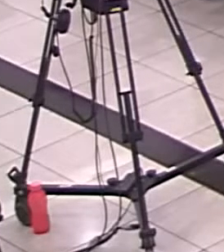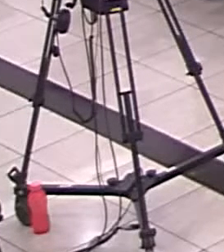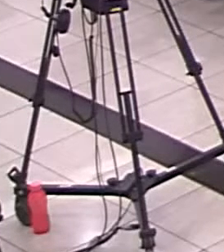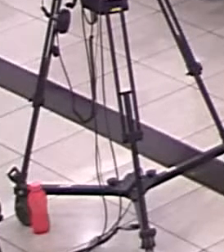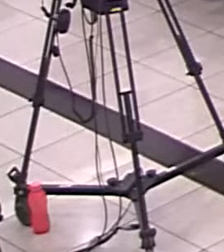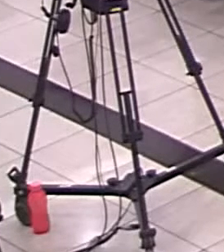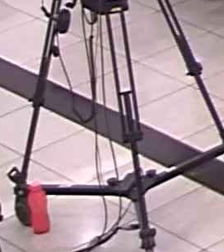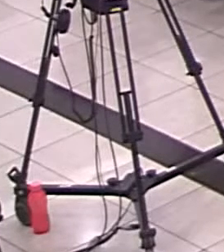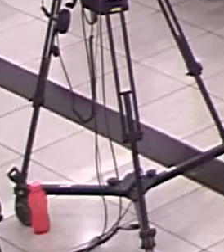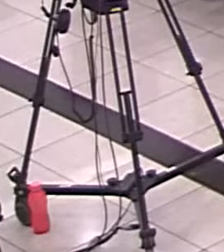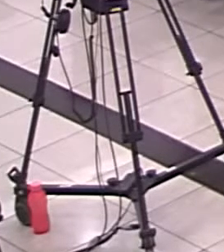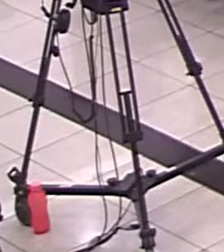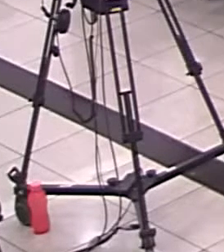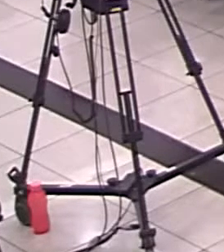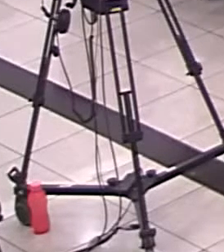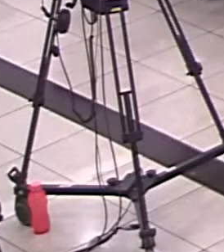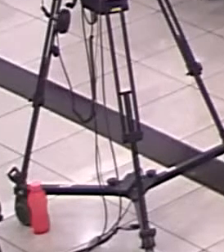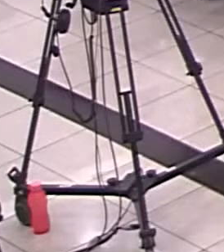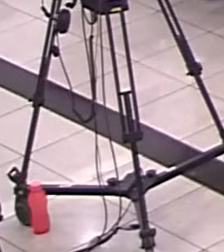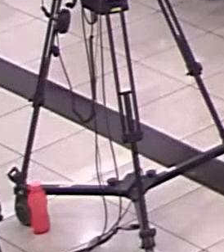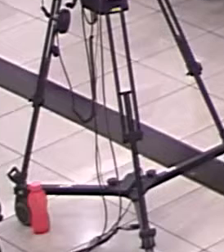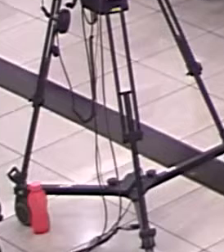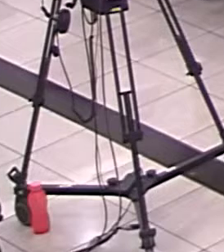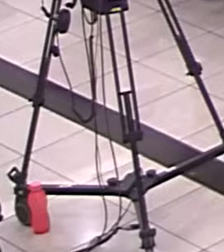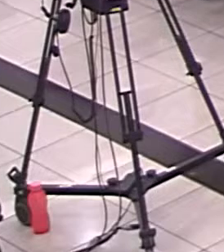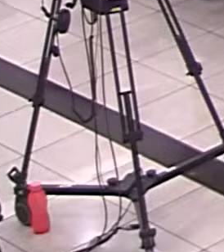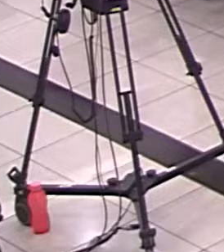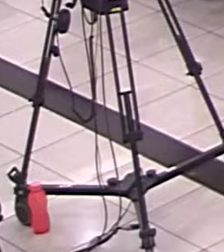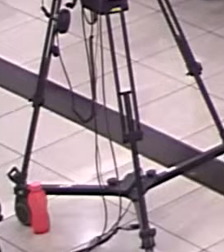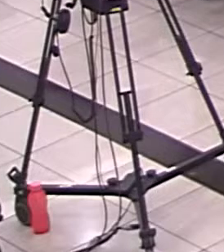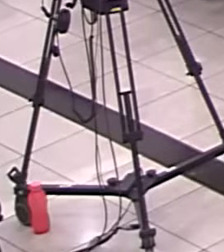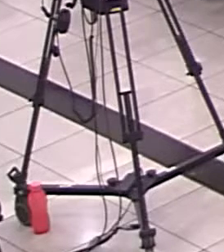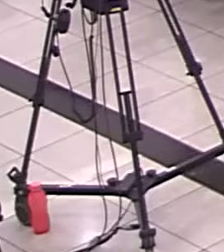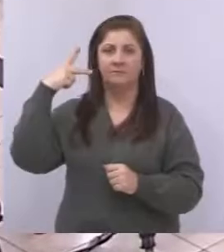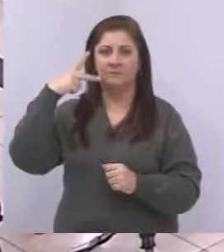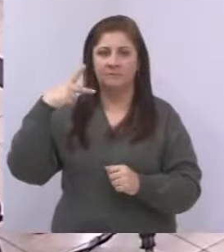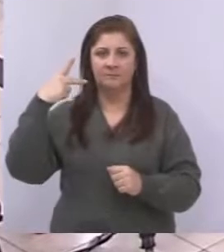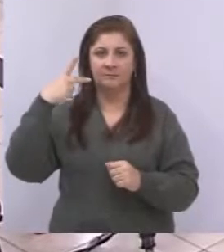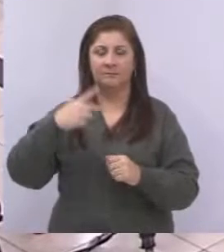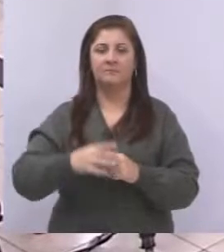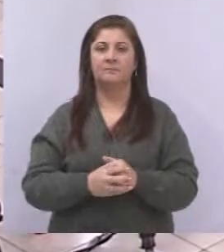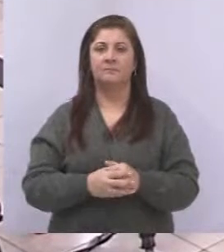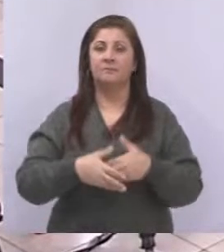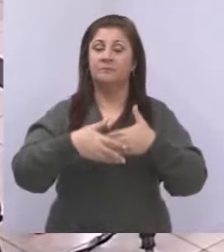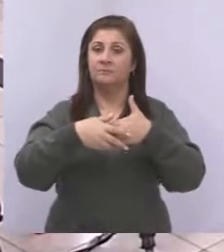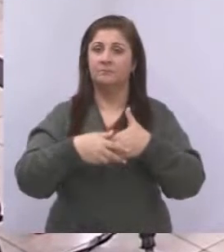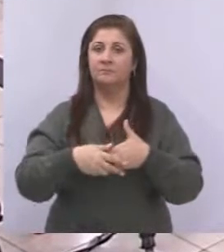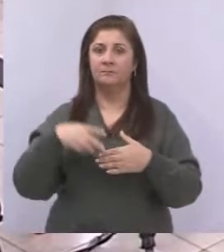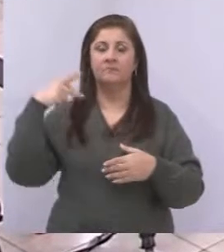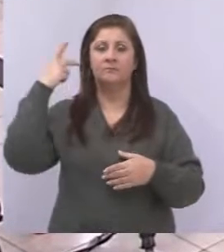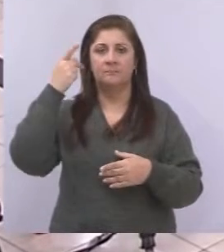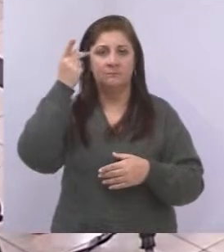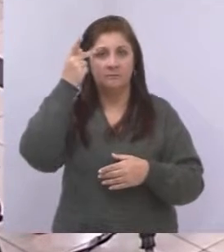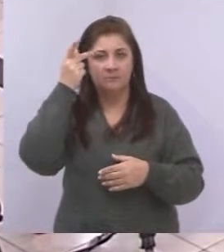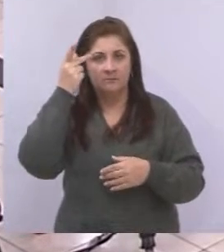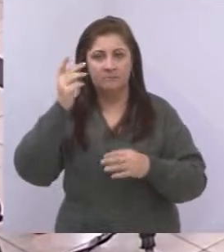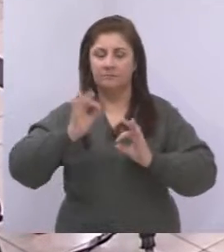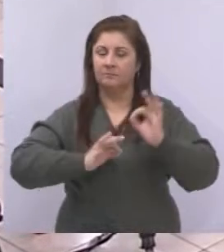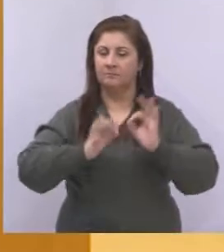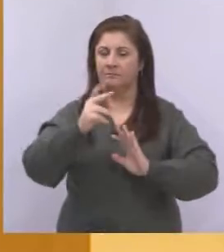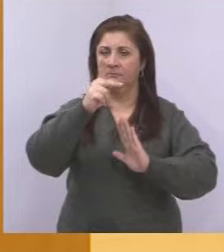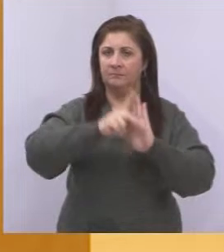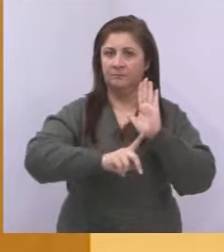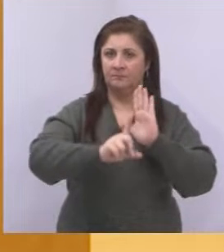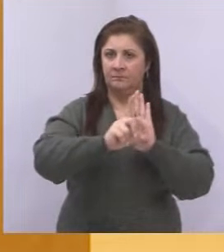Quero cumprimentar a todos que nos acompanham, os demais vereadores, vereadoras, cumprimentar o vereador Paulinho pela propositura